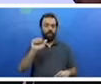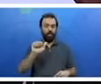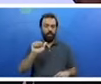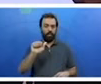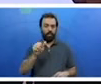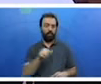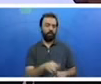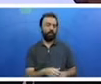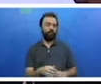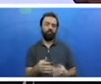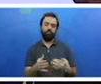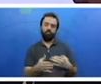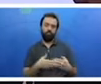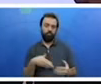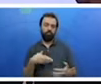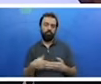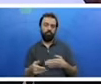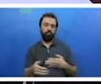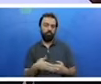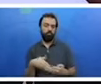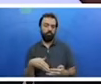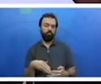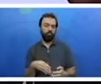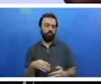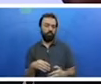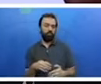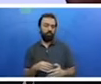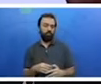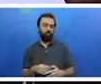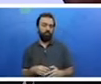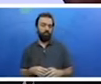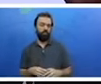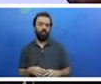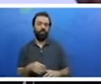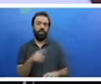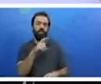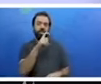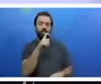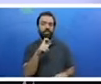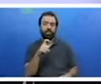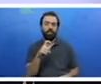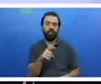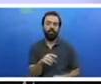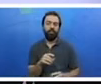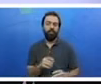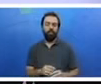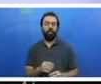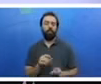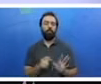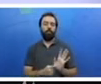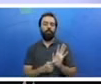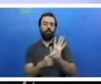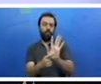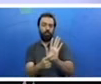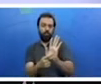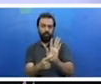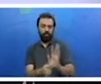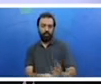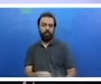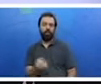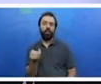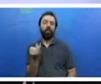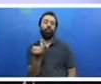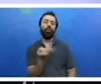ser qualquer outro elemento químico. Esse X vai ser o número de hidrogênios ionizados, é aquele que vai